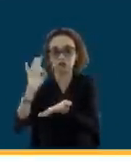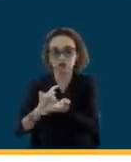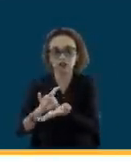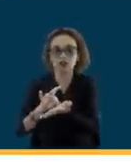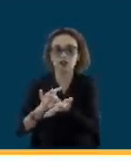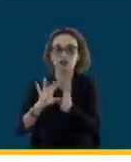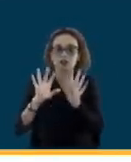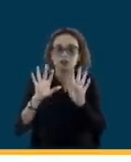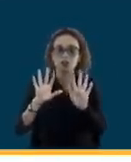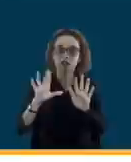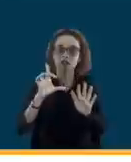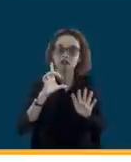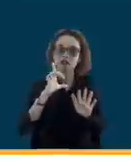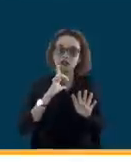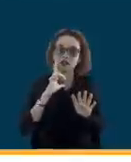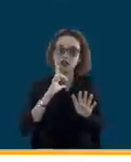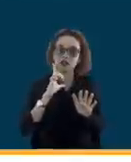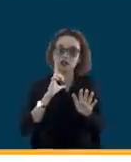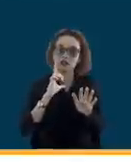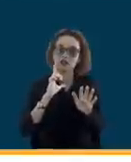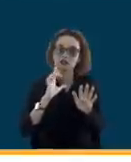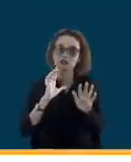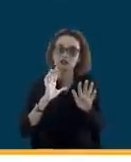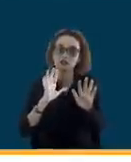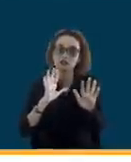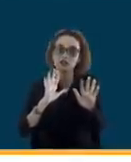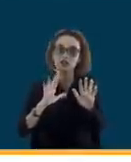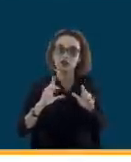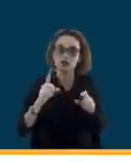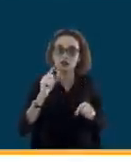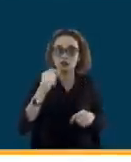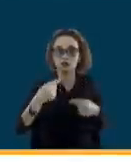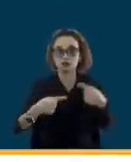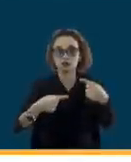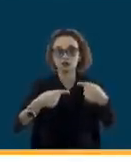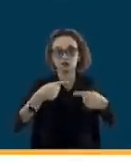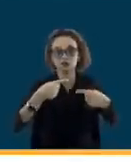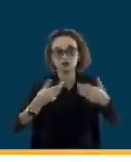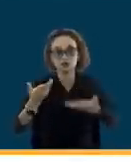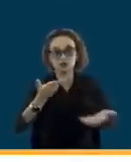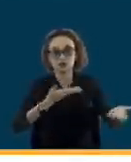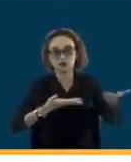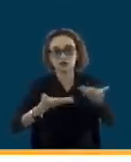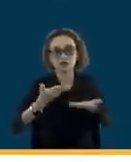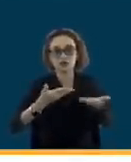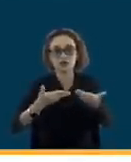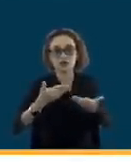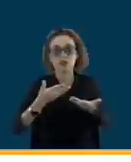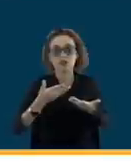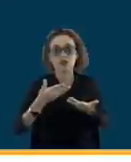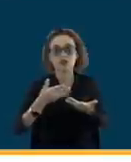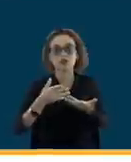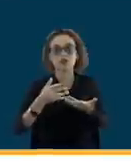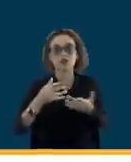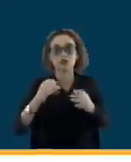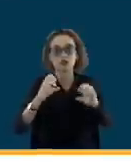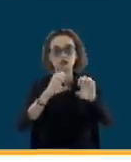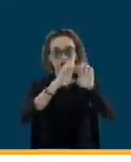possibilidade enorme de uma articulação para acionar e